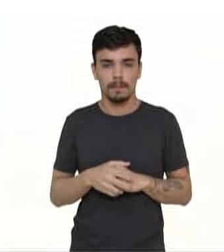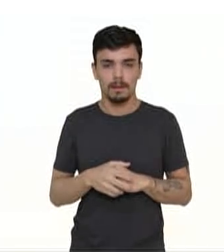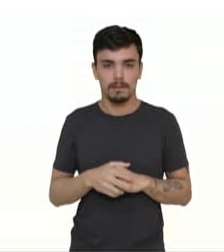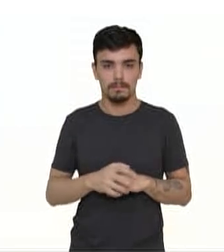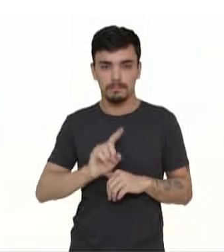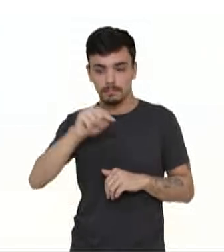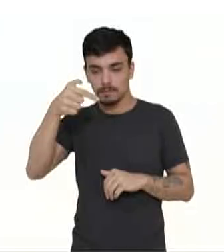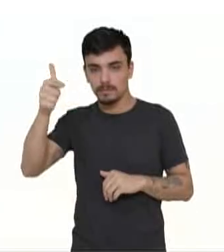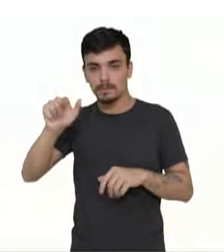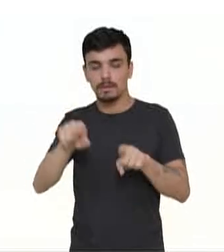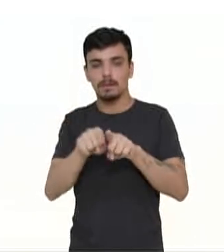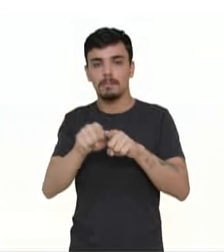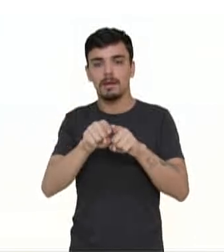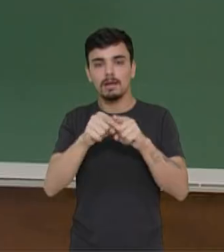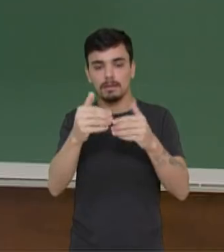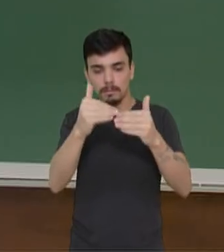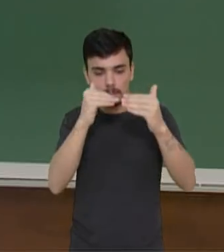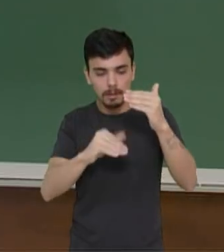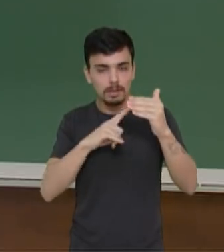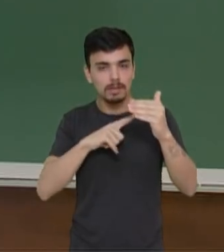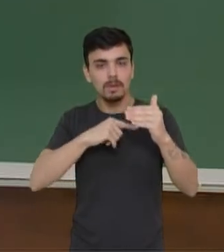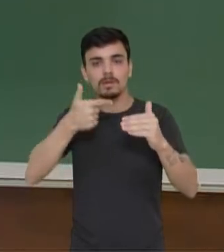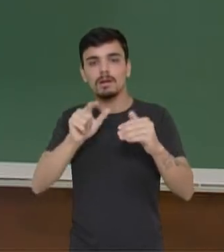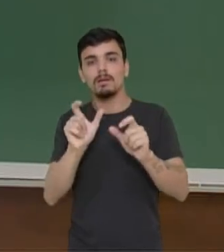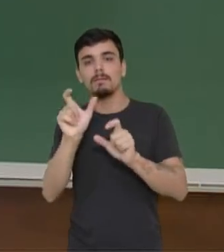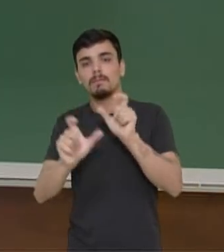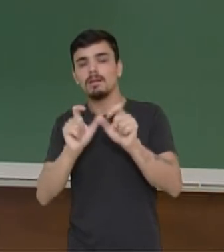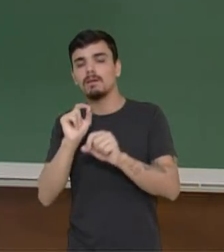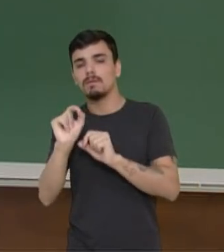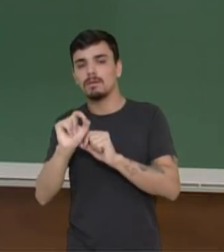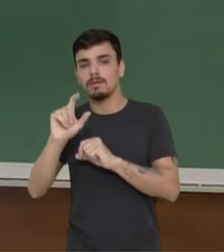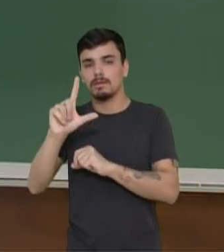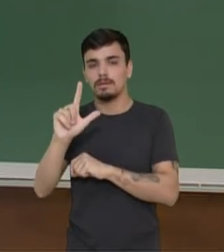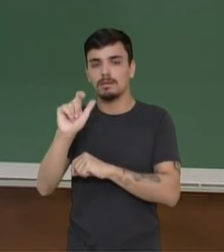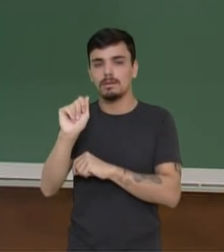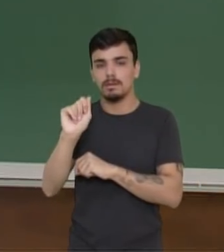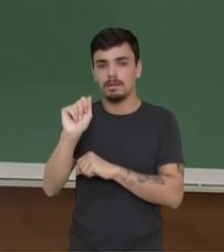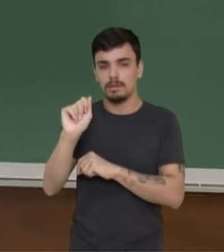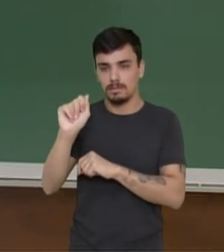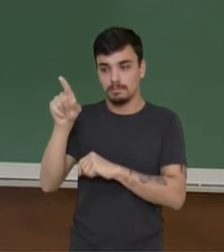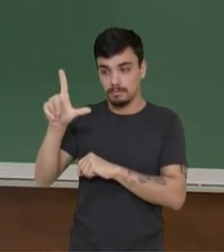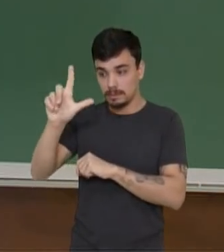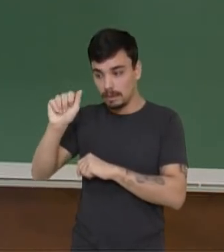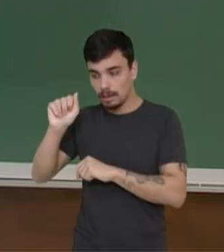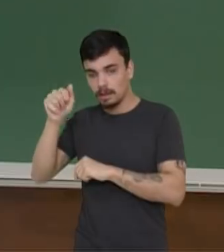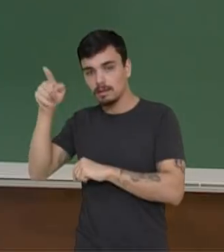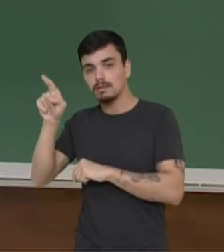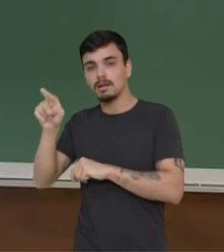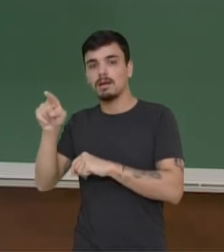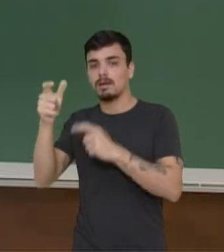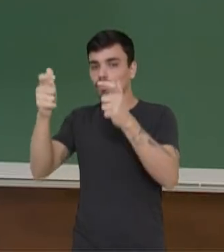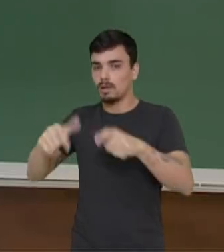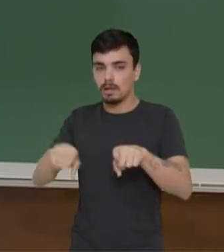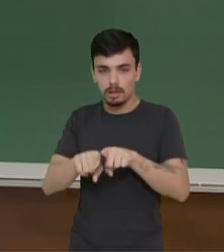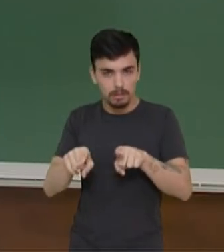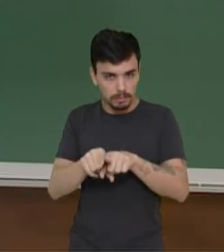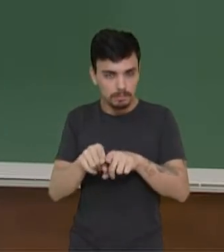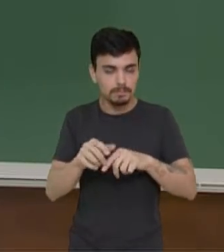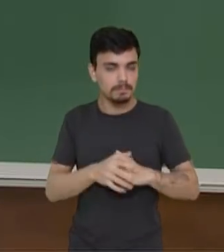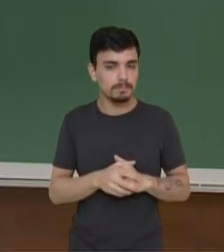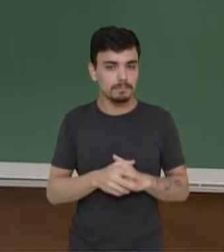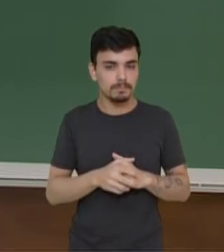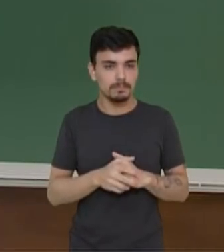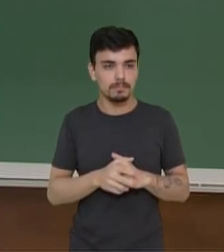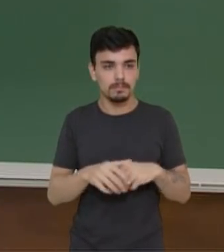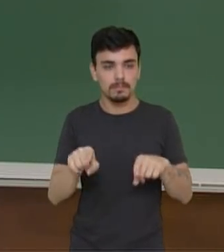na sequência, no segundo parágrafo, a gente tem de novo a palavra lá, que é um advérbio de lugar, né? Que está ali em negrito.